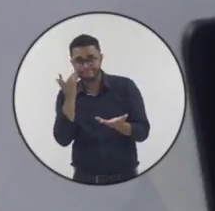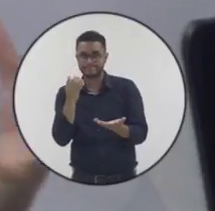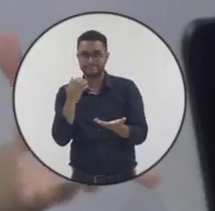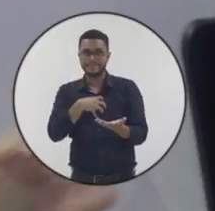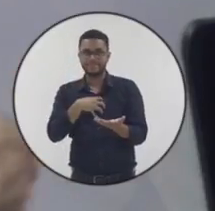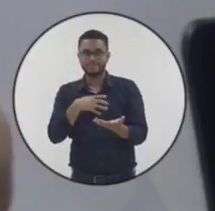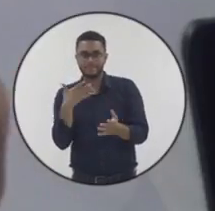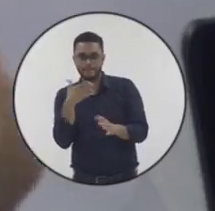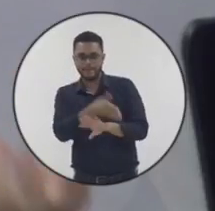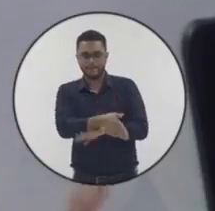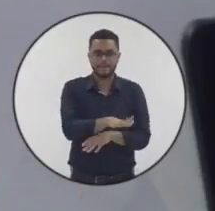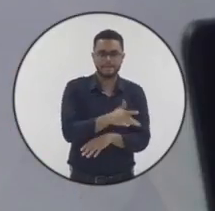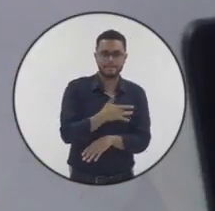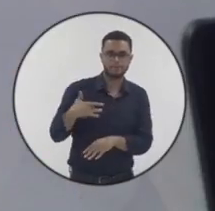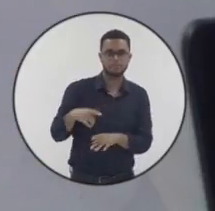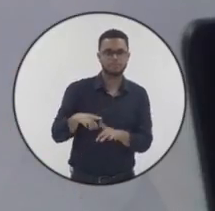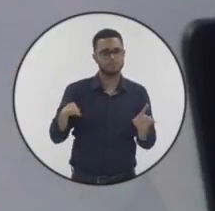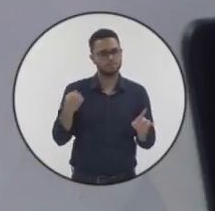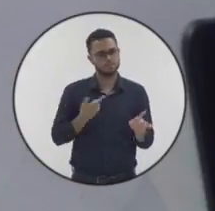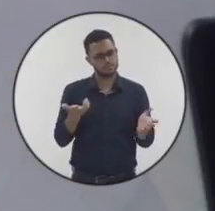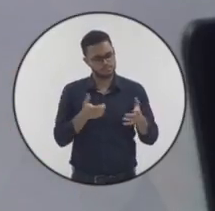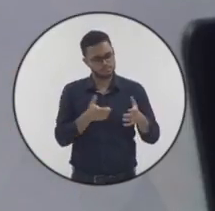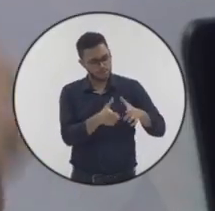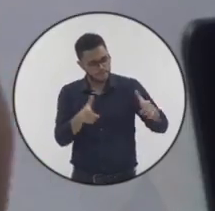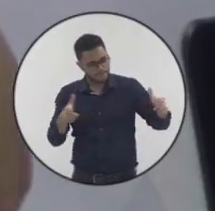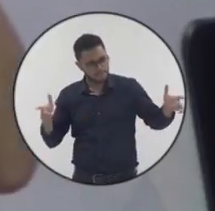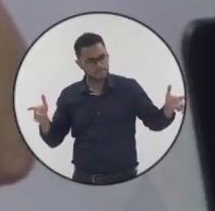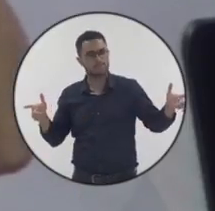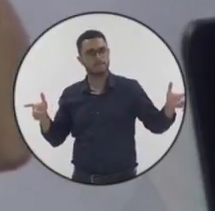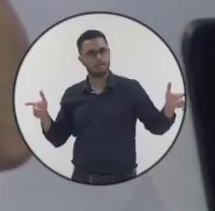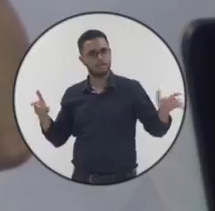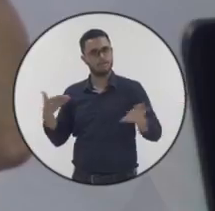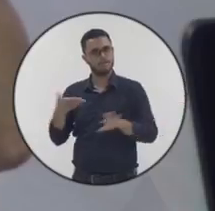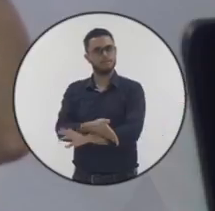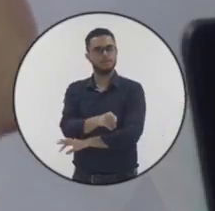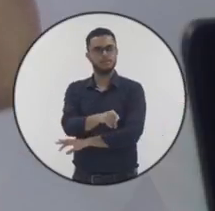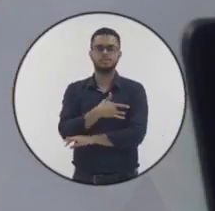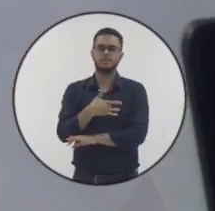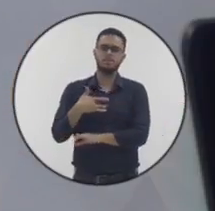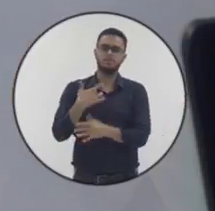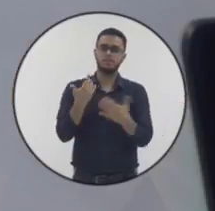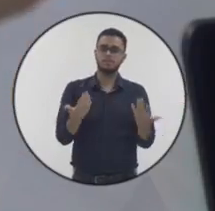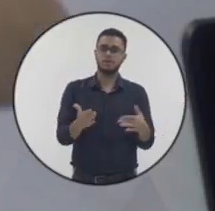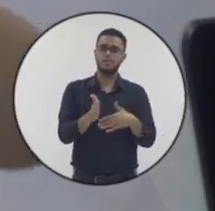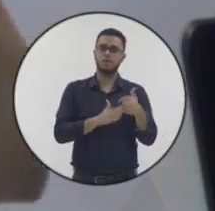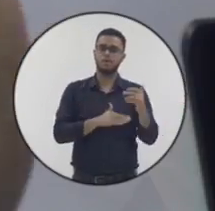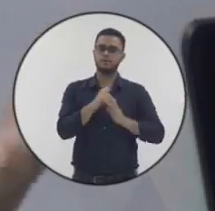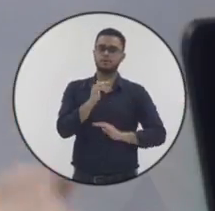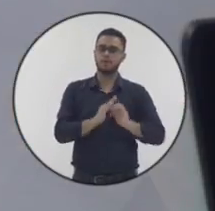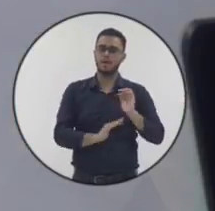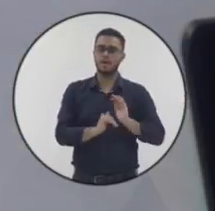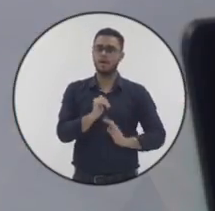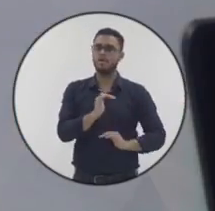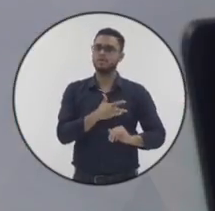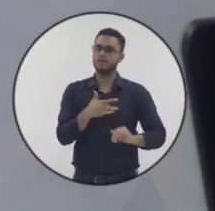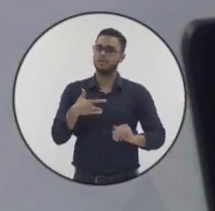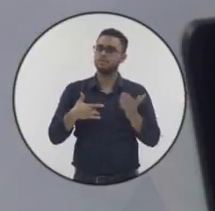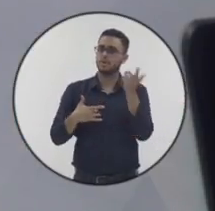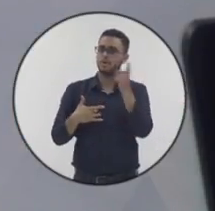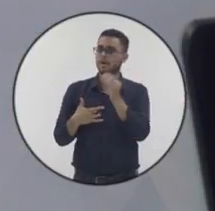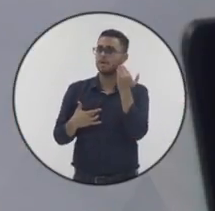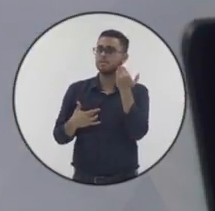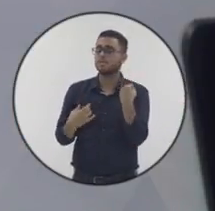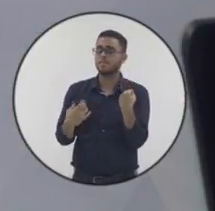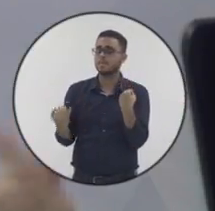gente possa, de alguma maneira, ampliar, né, esse acesso à saúde, que os profissionais de saúde possam compreender a importância que eles têm